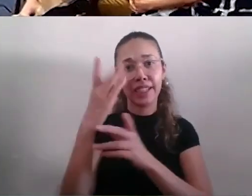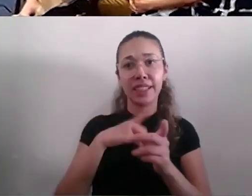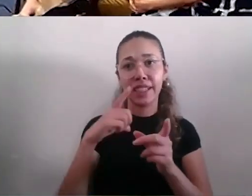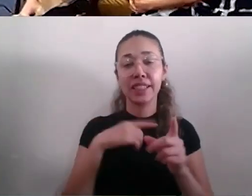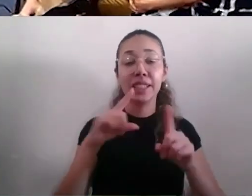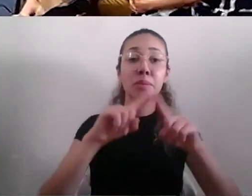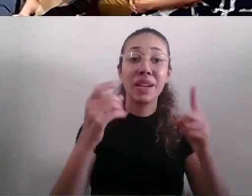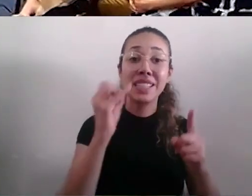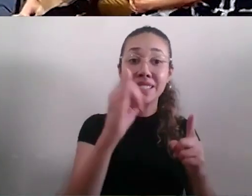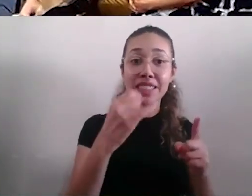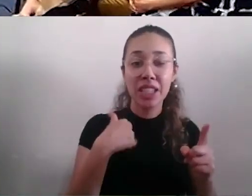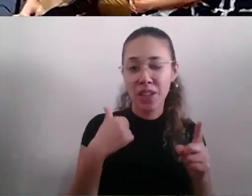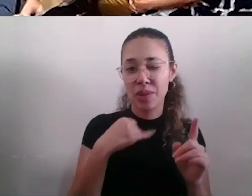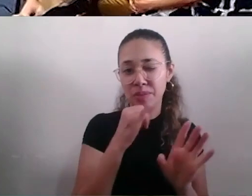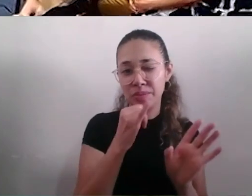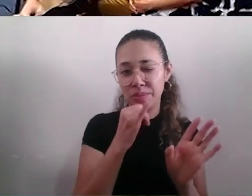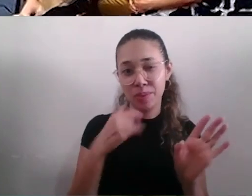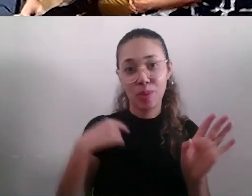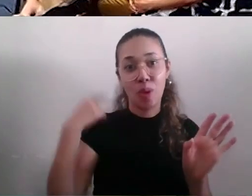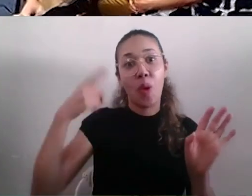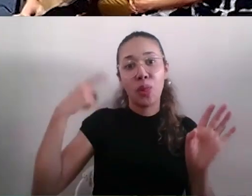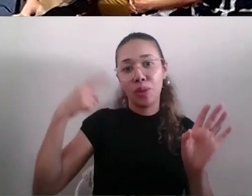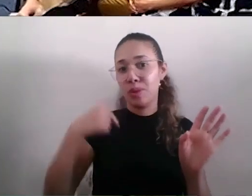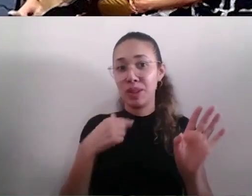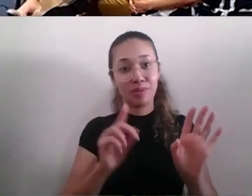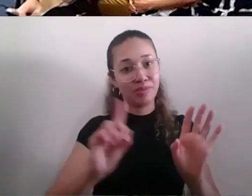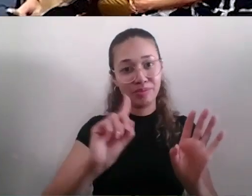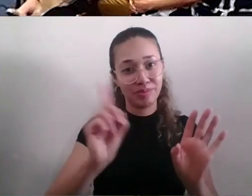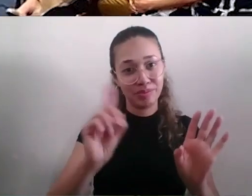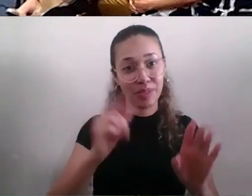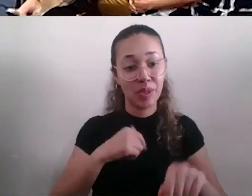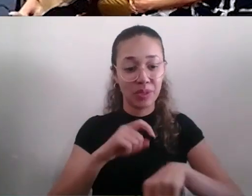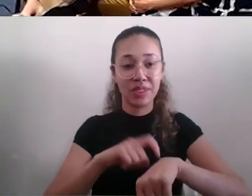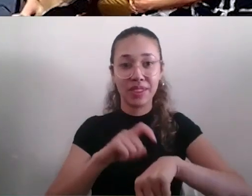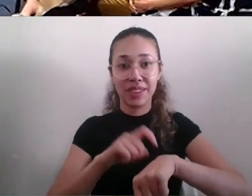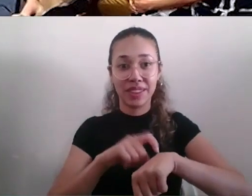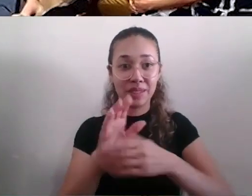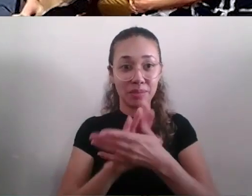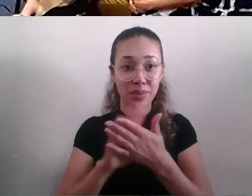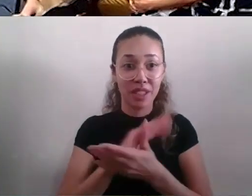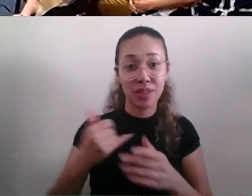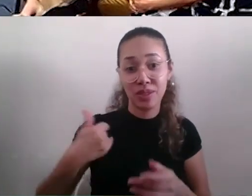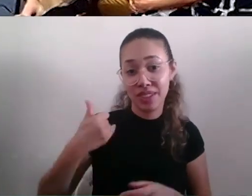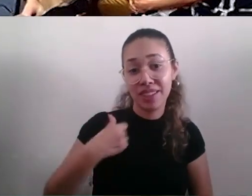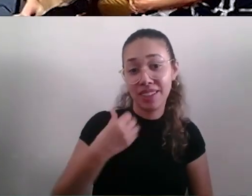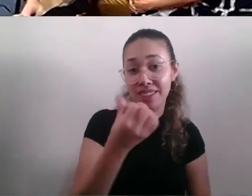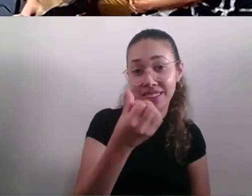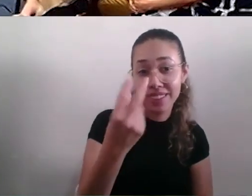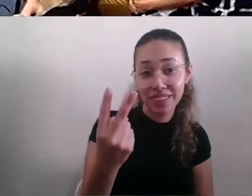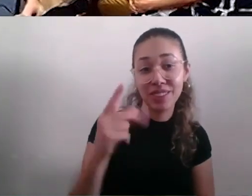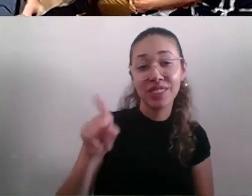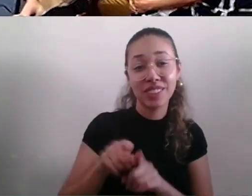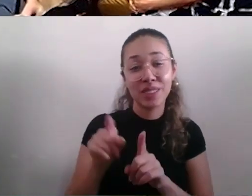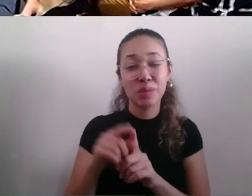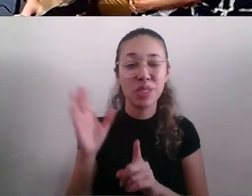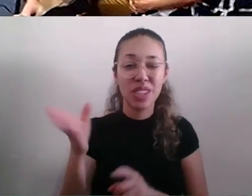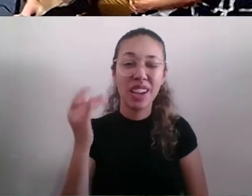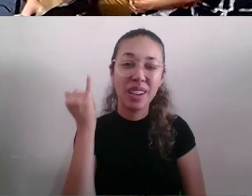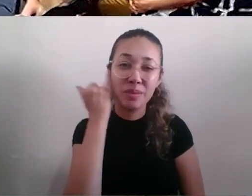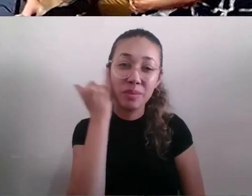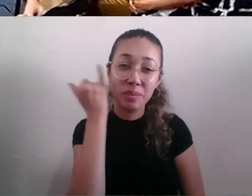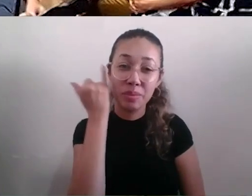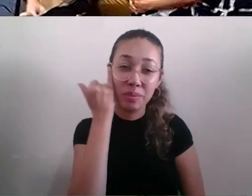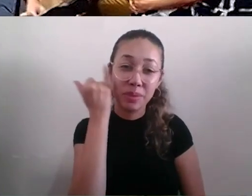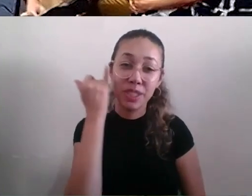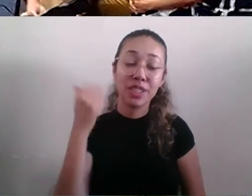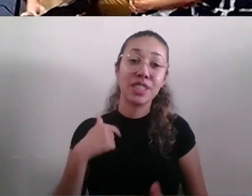pessoa louca, que eu não sou, e não tenho tempo, e tenho 62 anos, e já uma certa preguiça, entendeu? Já não quero trabalhar tanto quanto eu queria quando